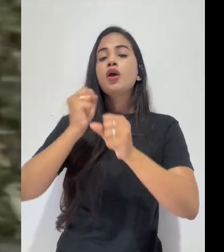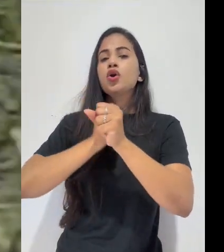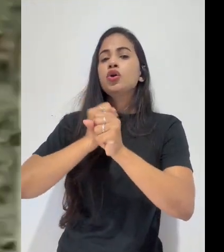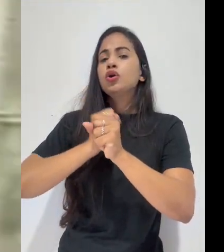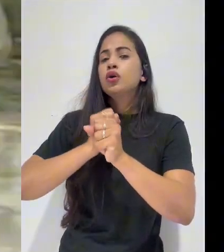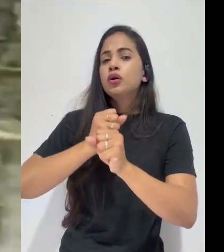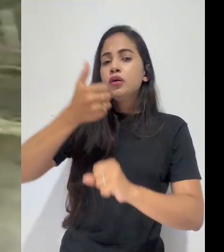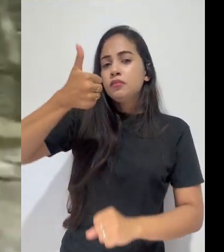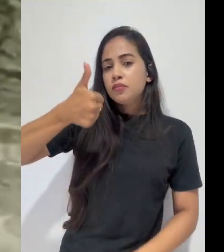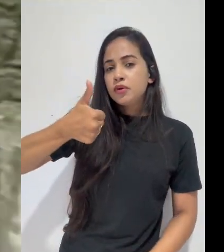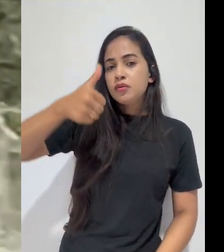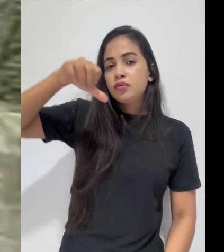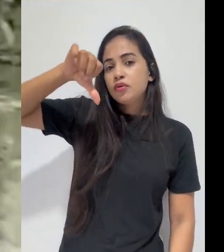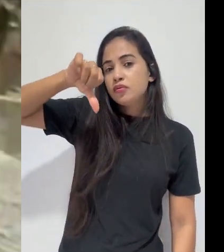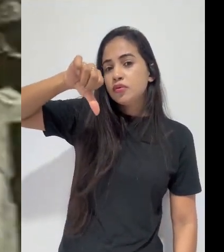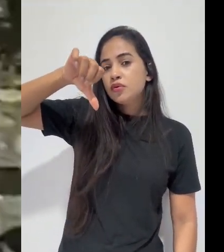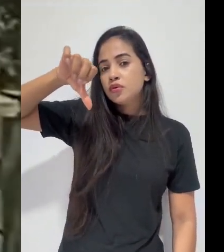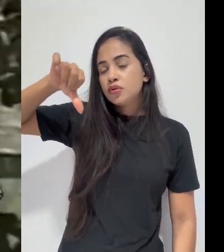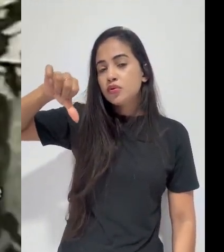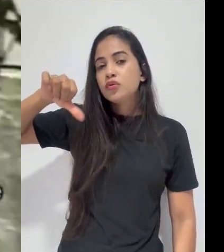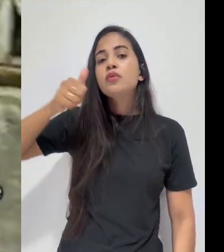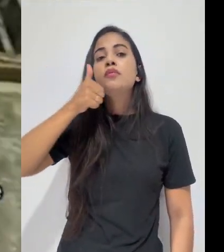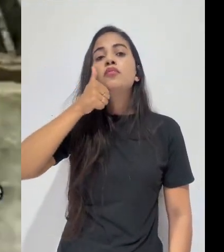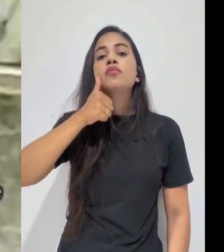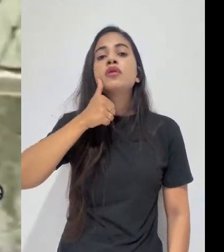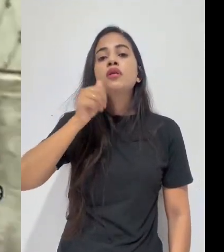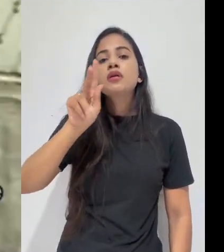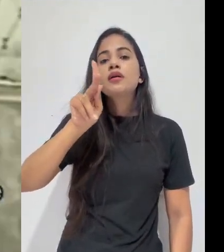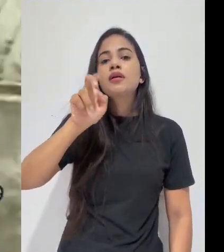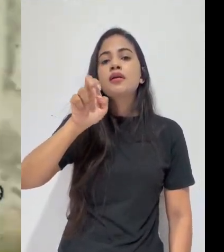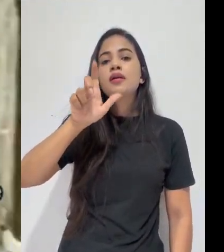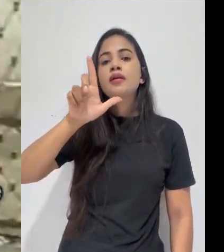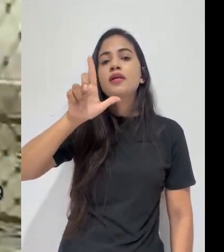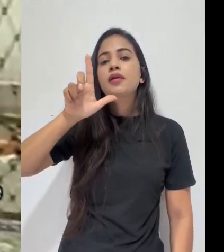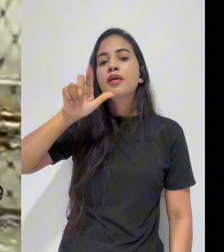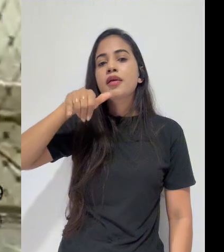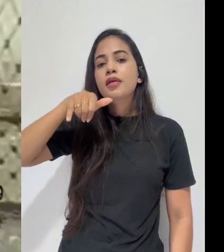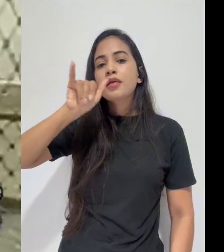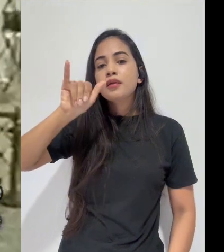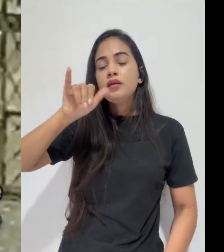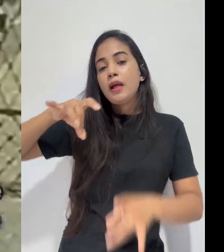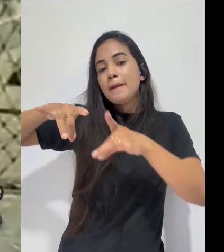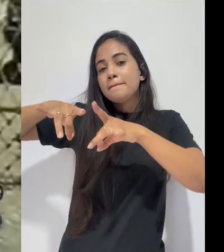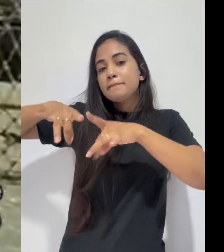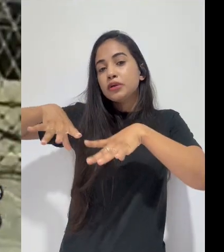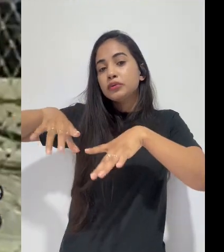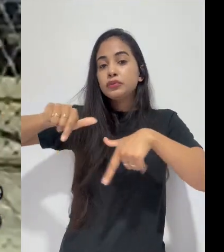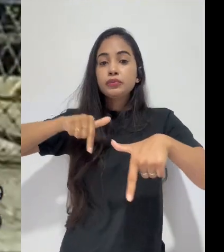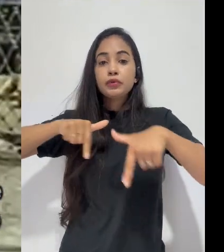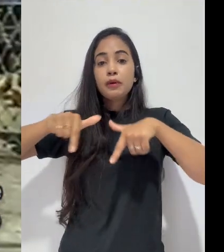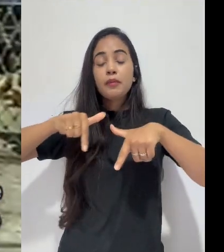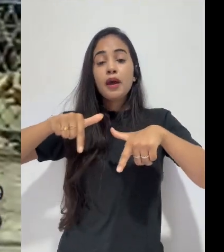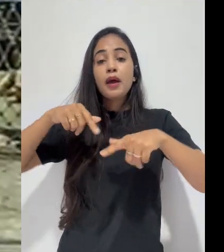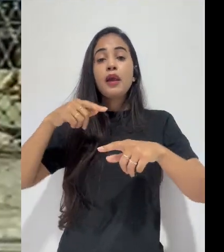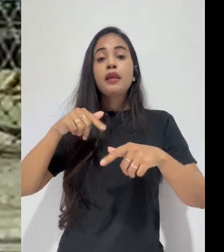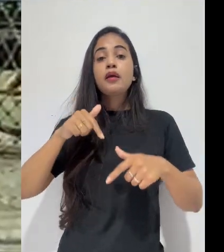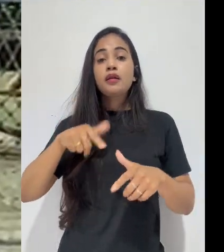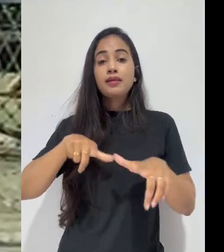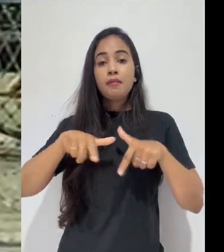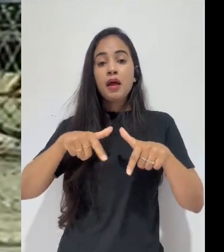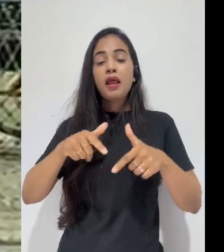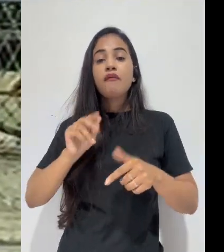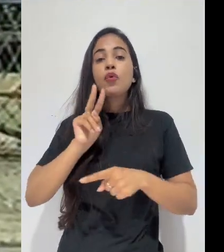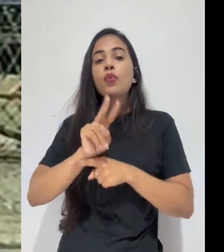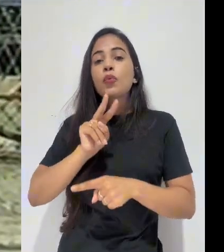Em 1989, Kelly Cristina abandonou o emprego depois de trabalhar como babysitter para o comerciante Rogério